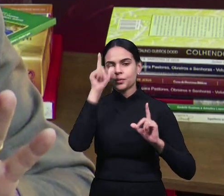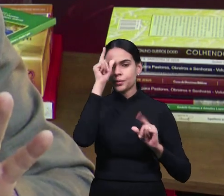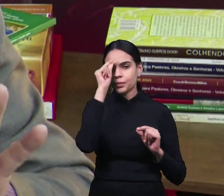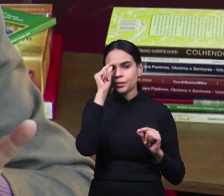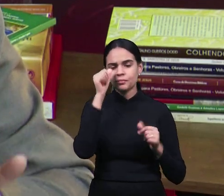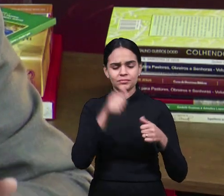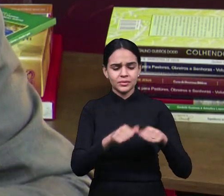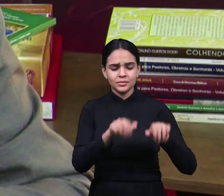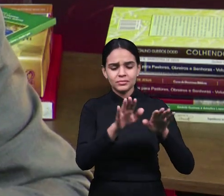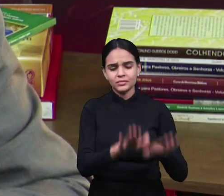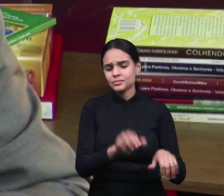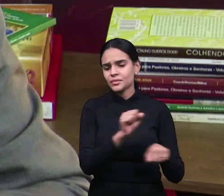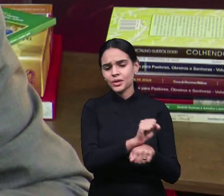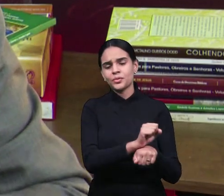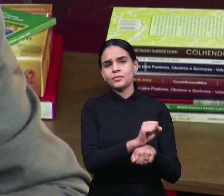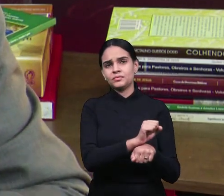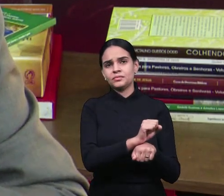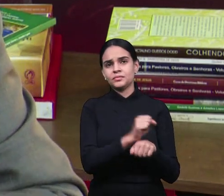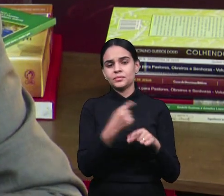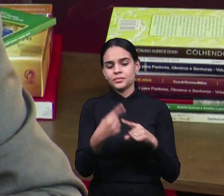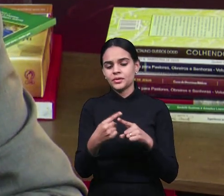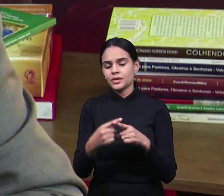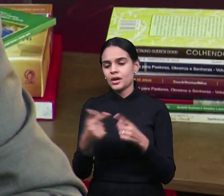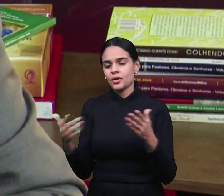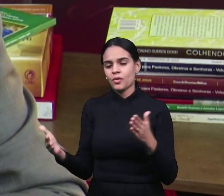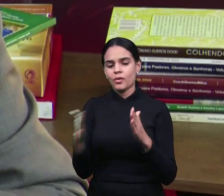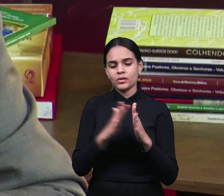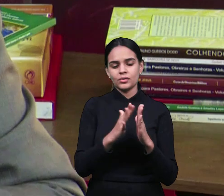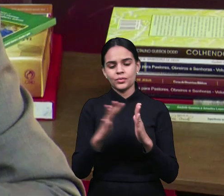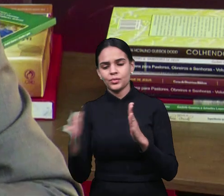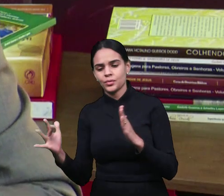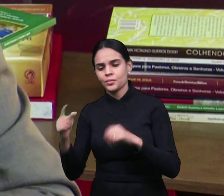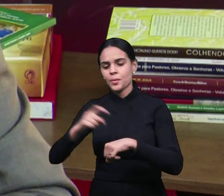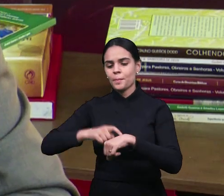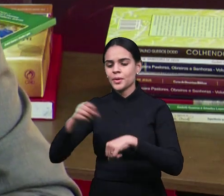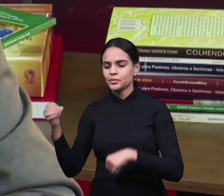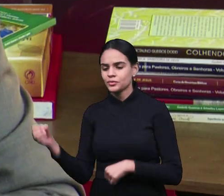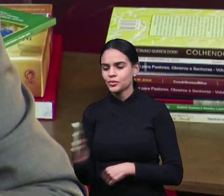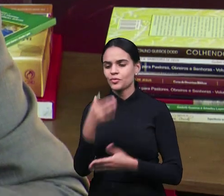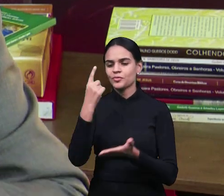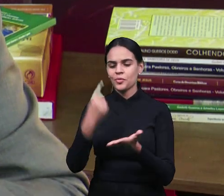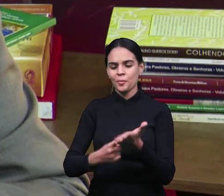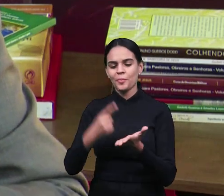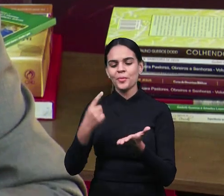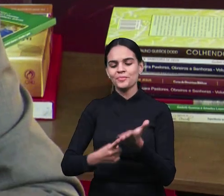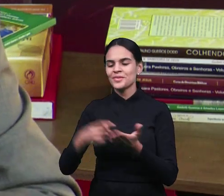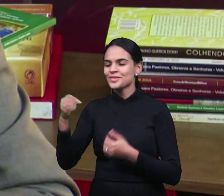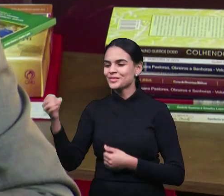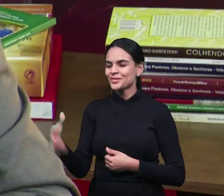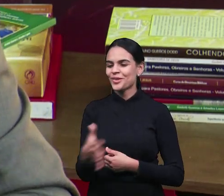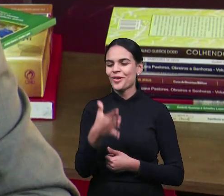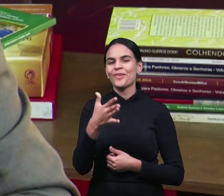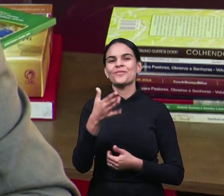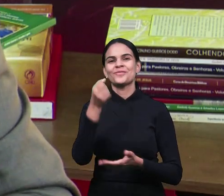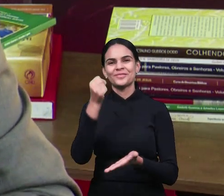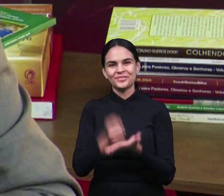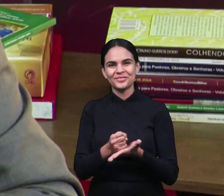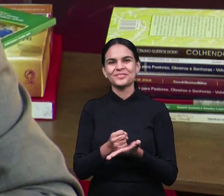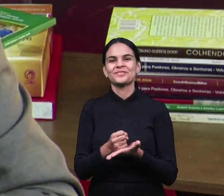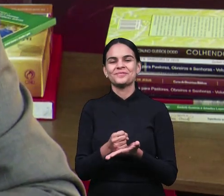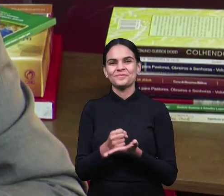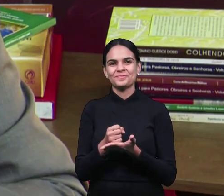no sacrifício, porque agora seria um novo pacto, né? É um novo testamento, né? É o novo pacto em Jesus,